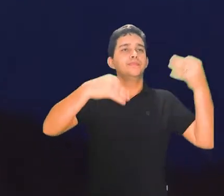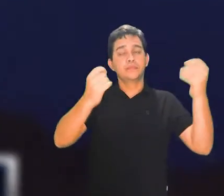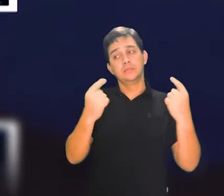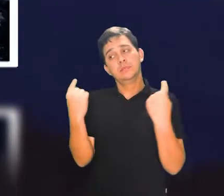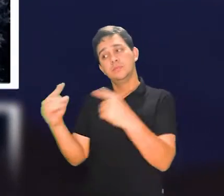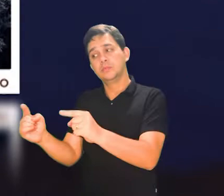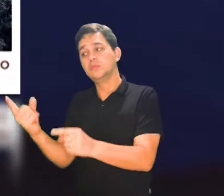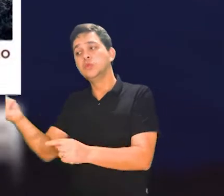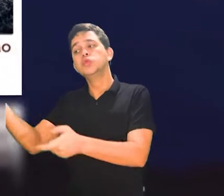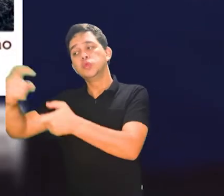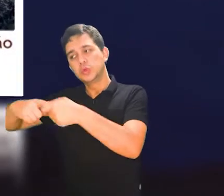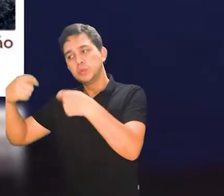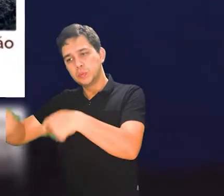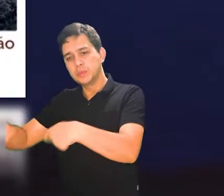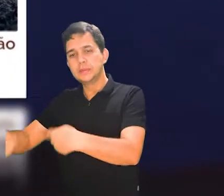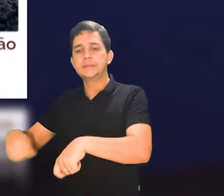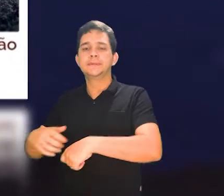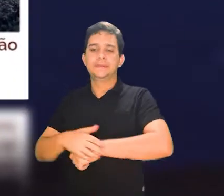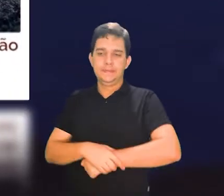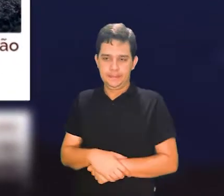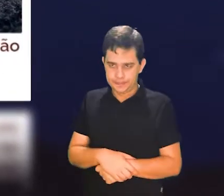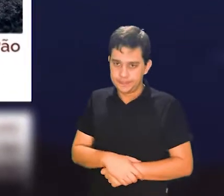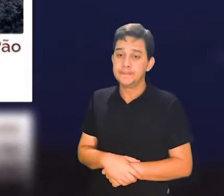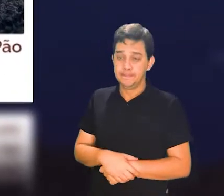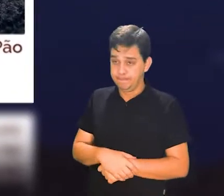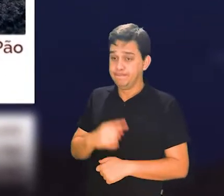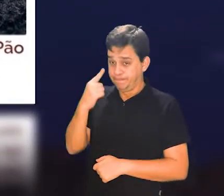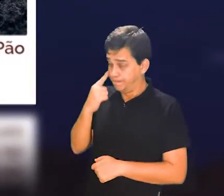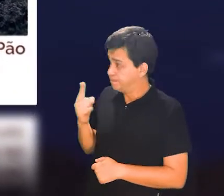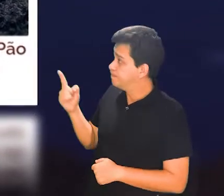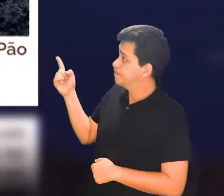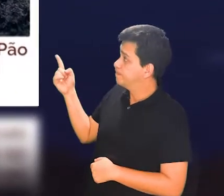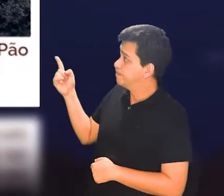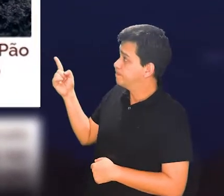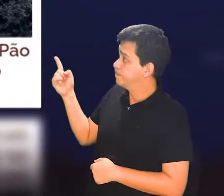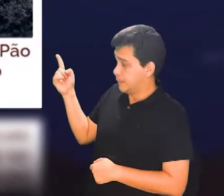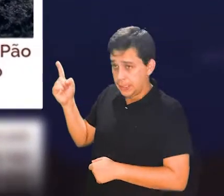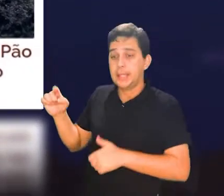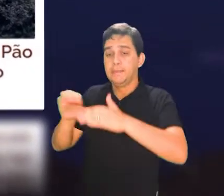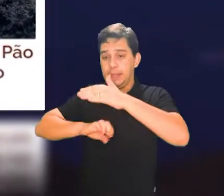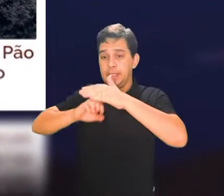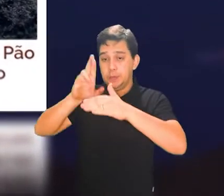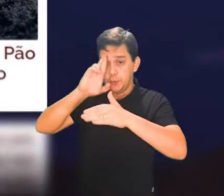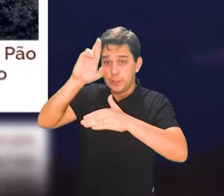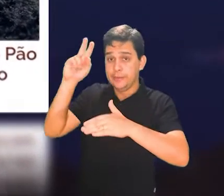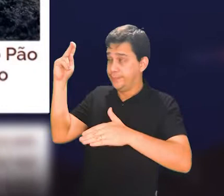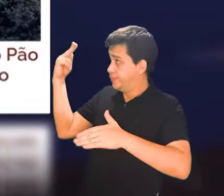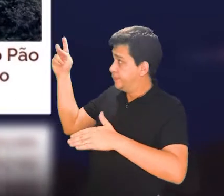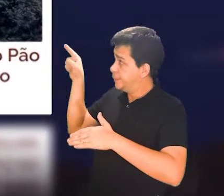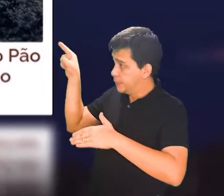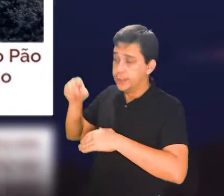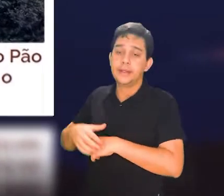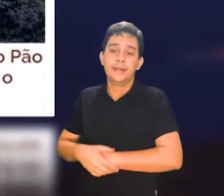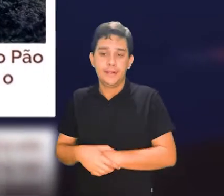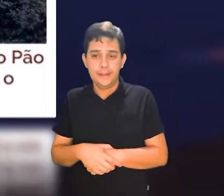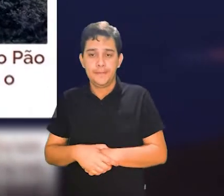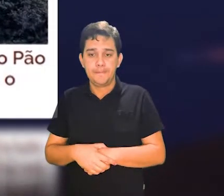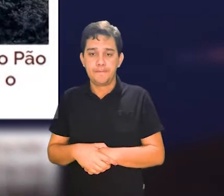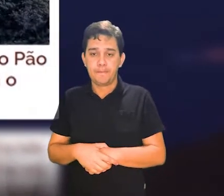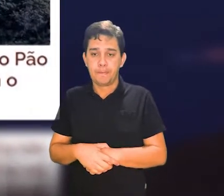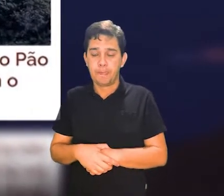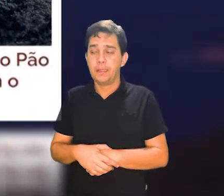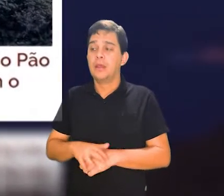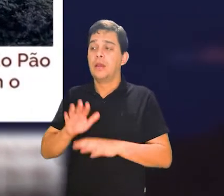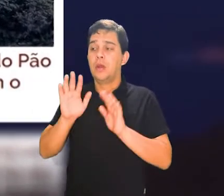é possível a retenção de certo percentual caso haja desistência, caso haja devolução